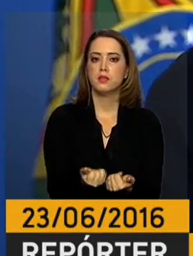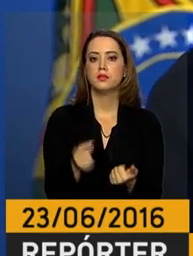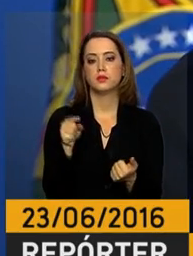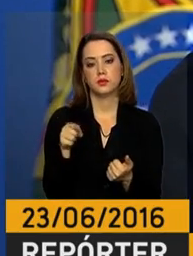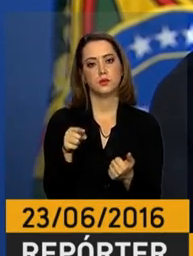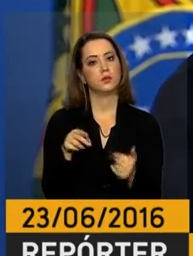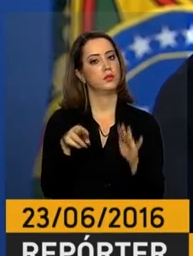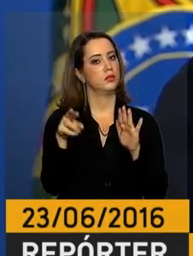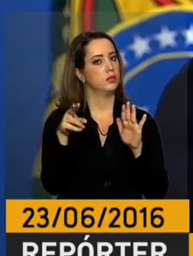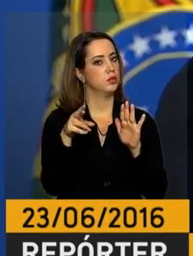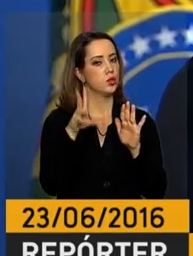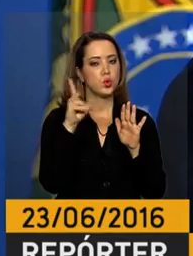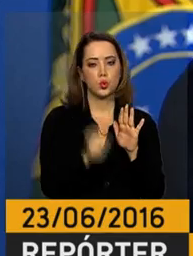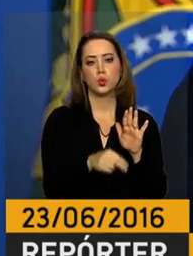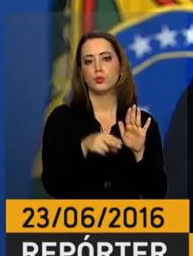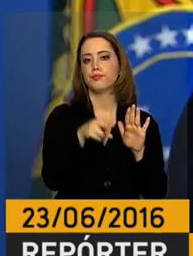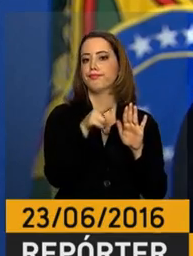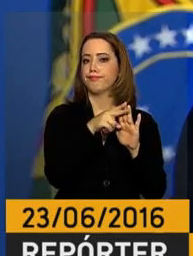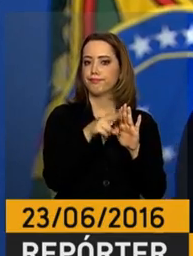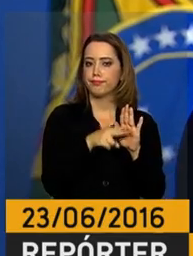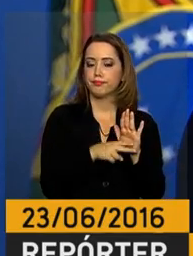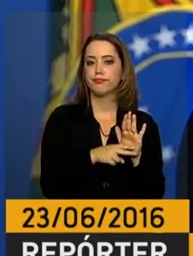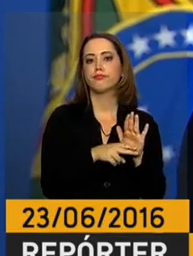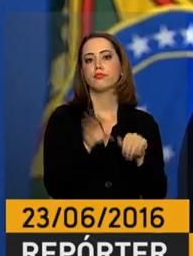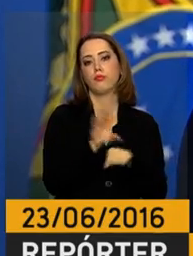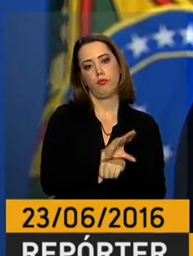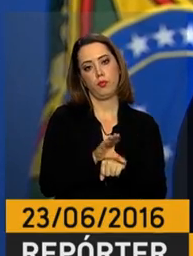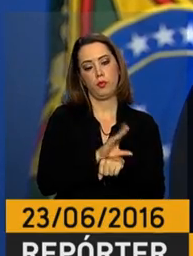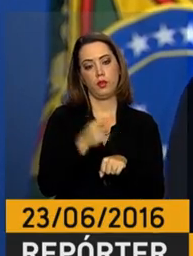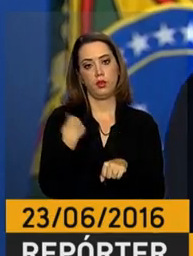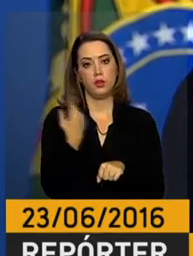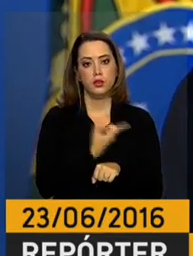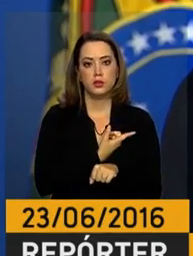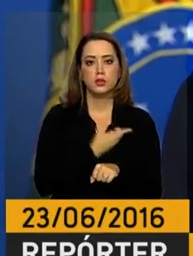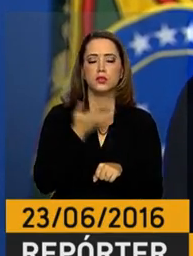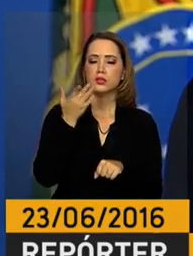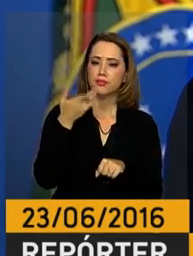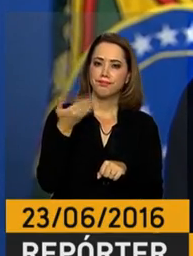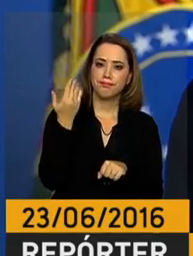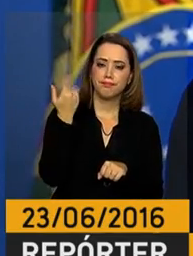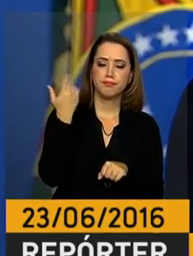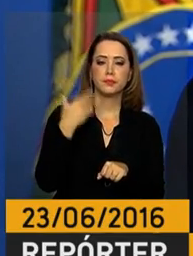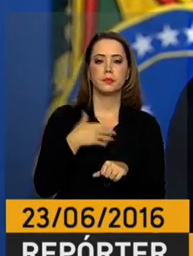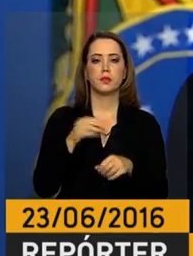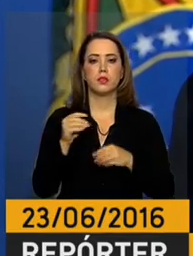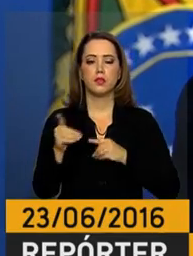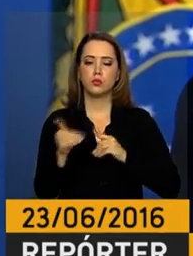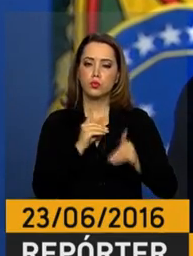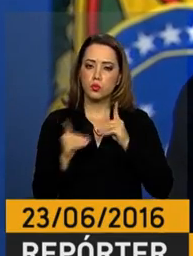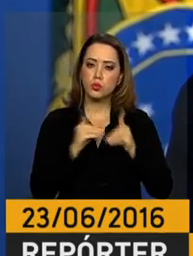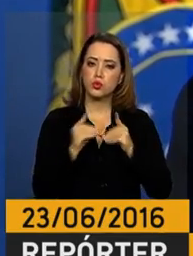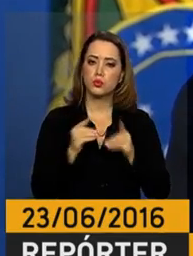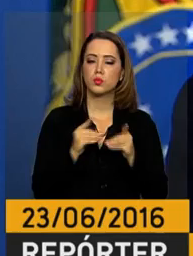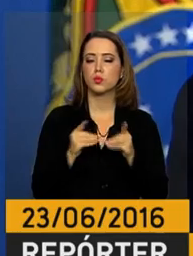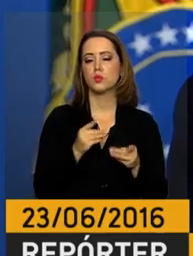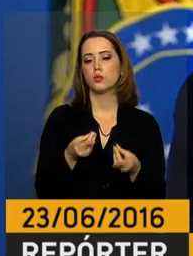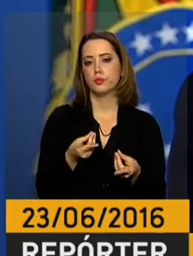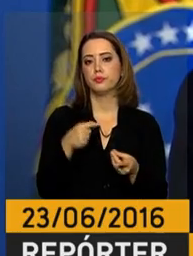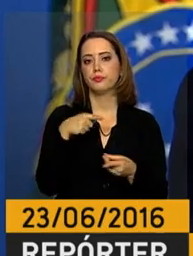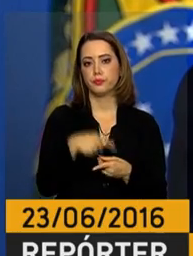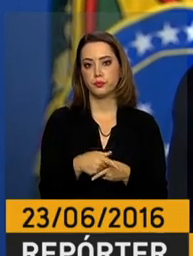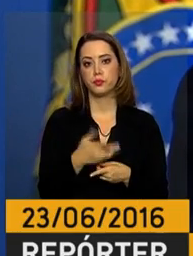dos seus dispositivos durante a constituinte nós discutimos muito esse tema e como registrou